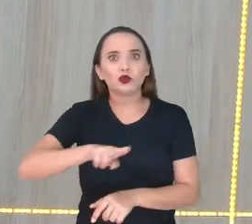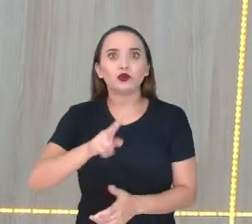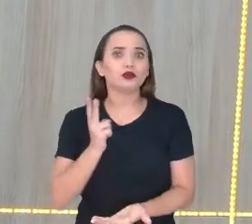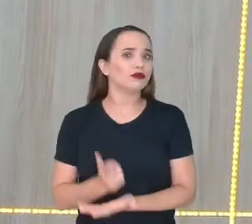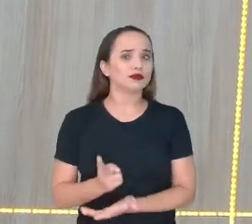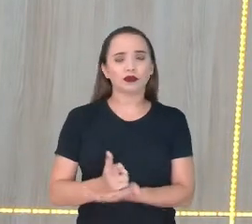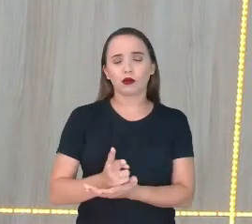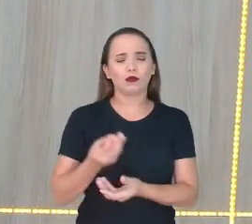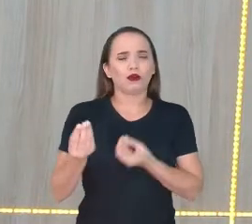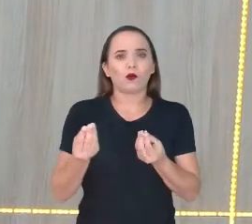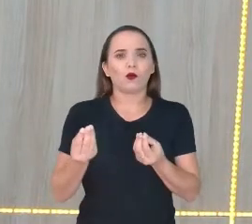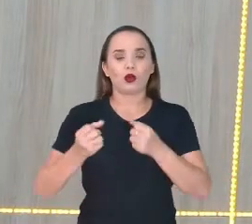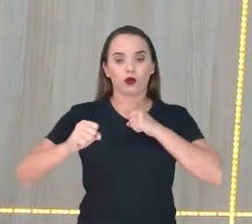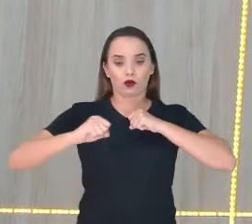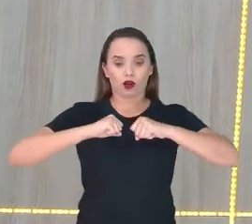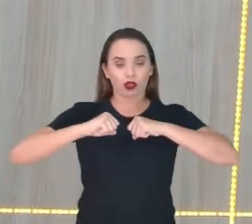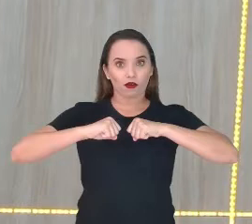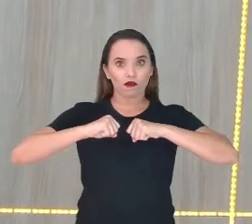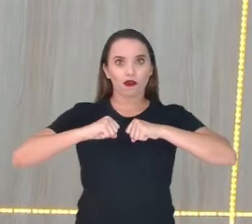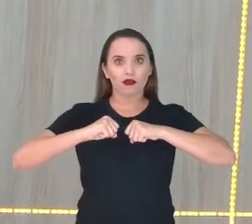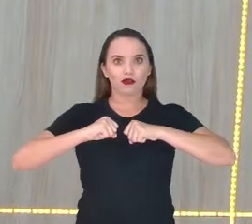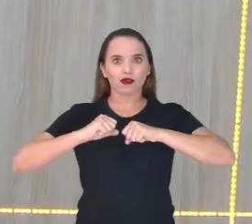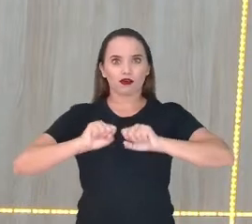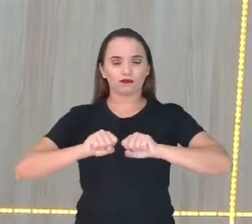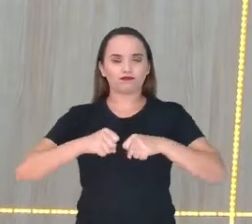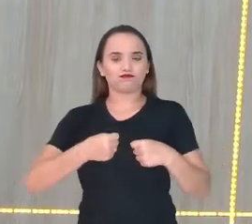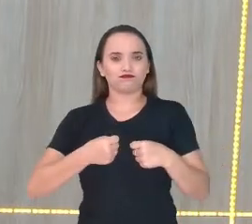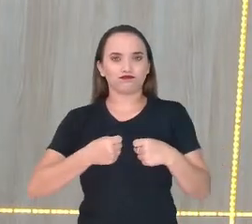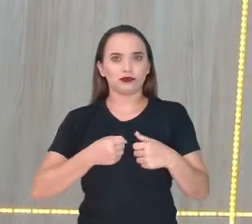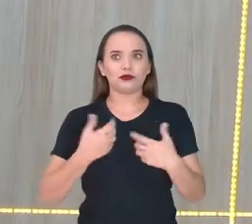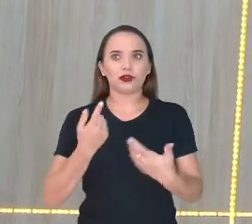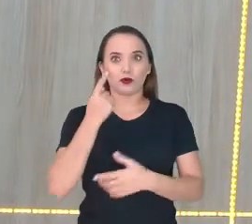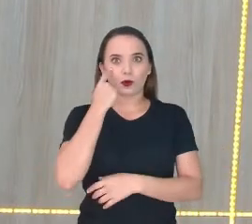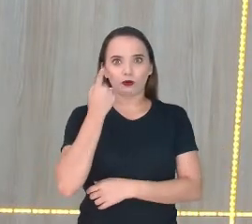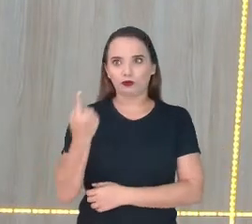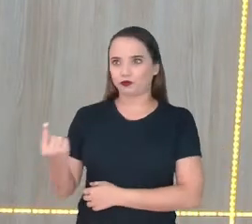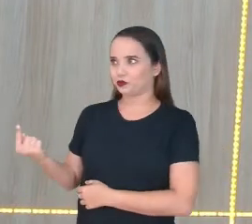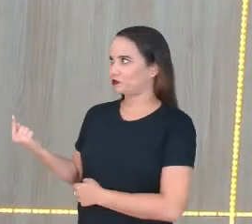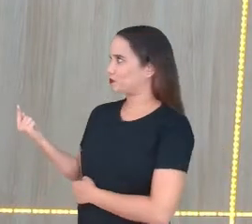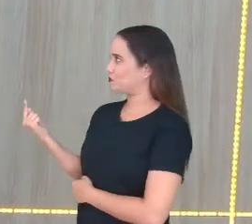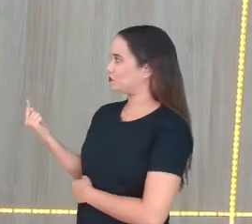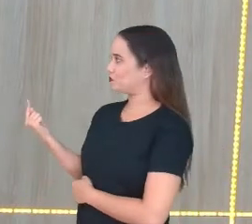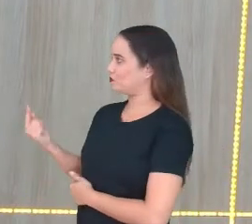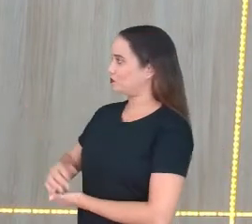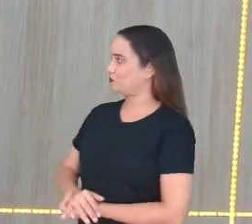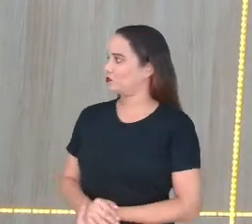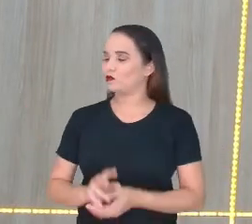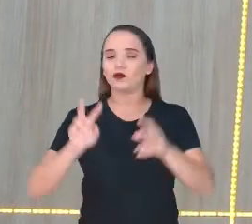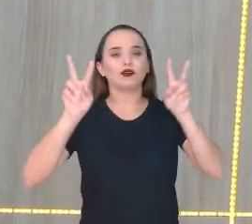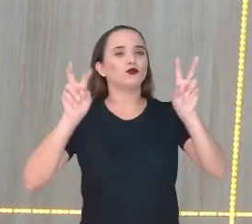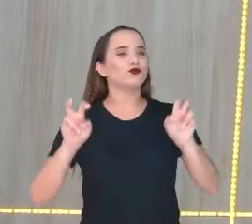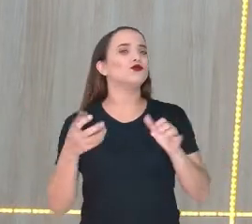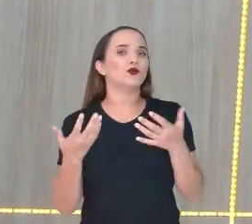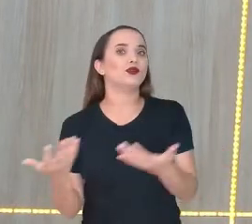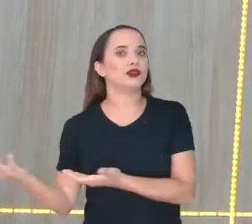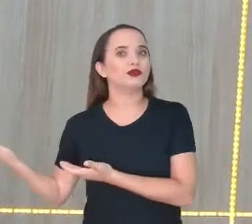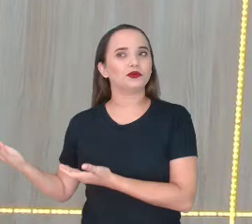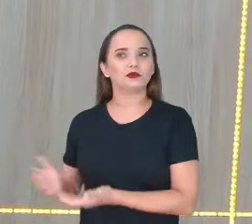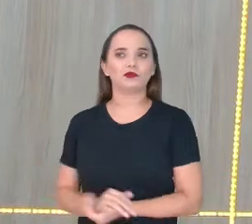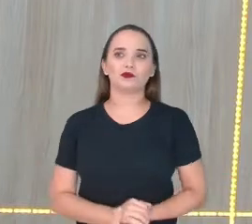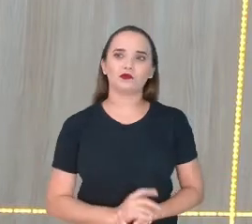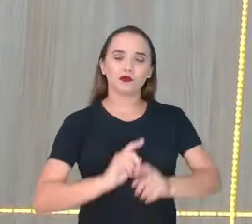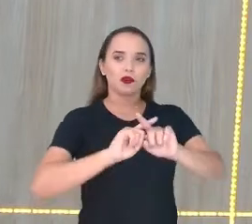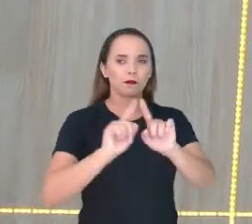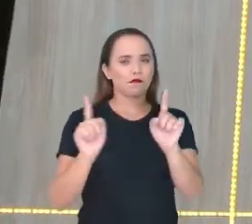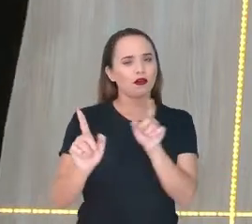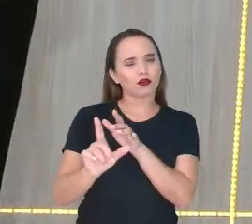ideia, alguma coisa. Então, hoje a gente vai falar sobre o argumento. Mas